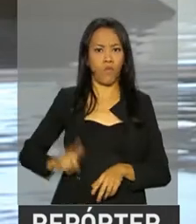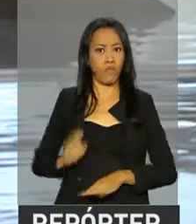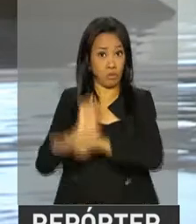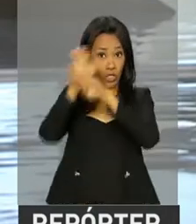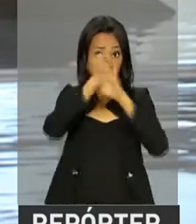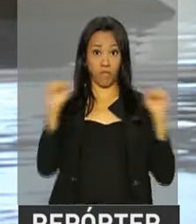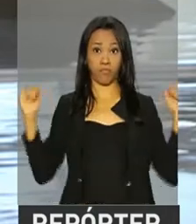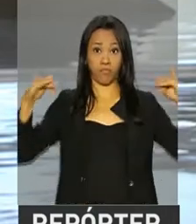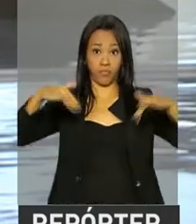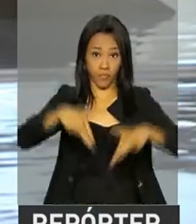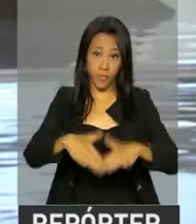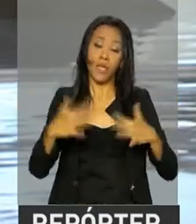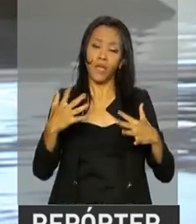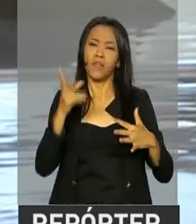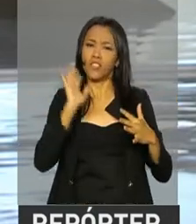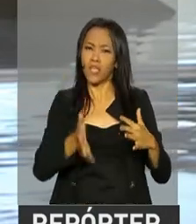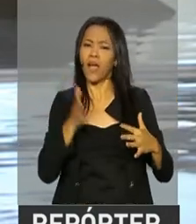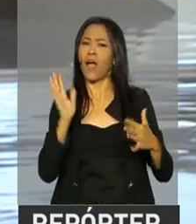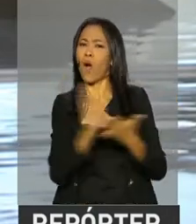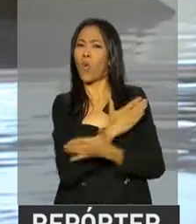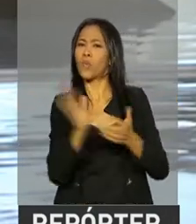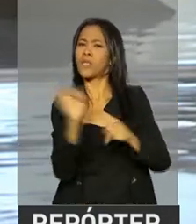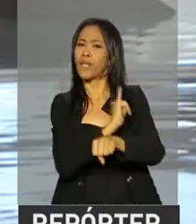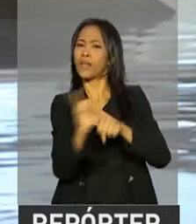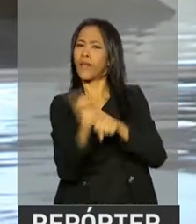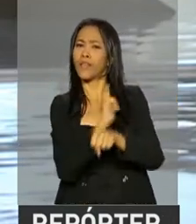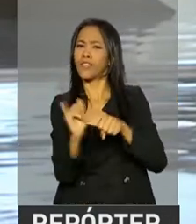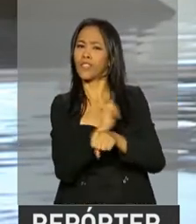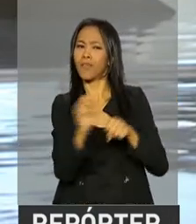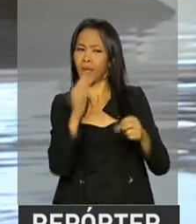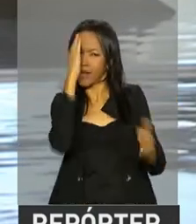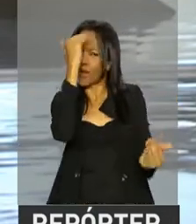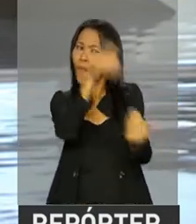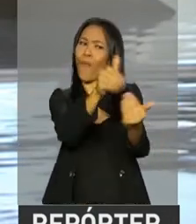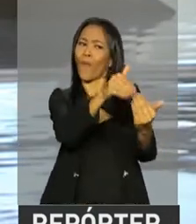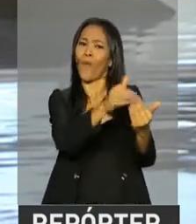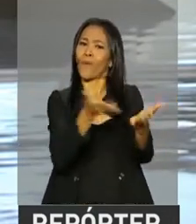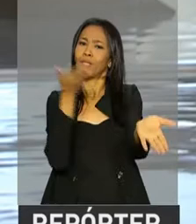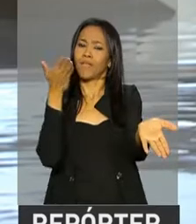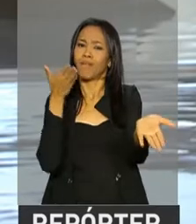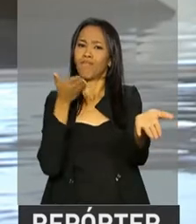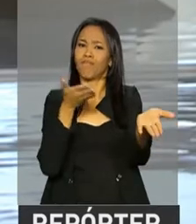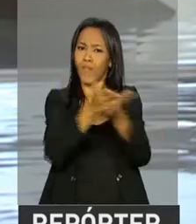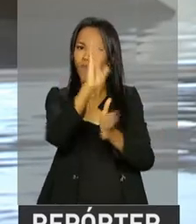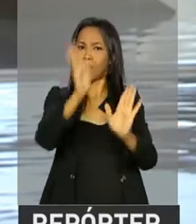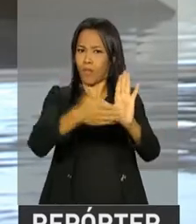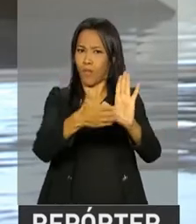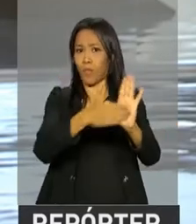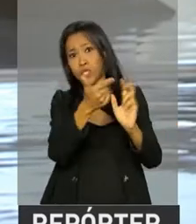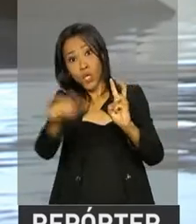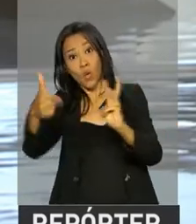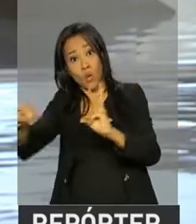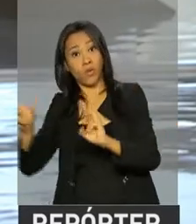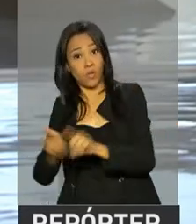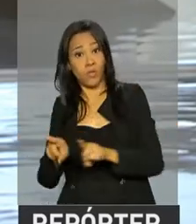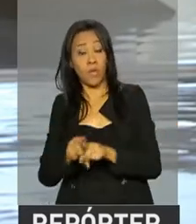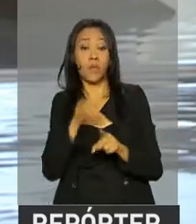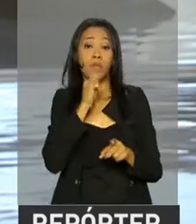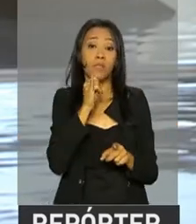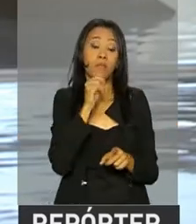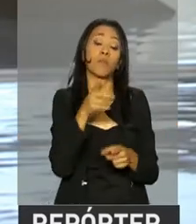adotar algumas medidas para favorecer a aprovação dessa e de outras reformas como por exemplo exonerar